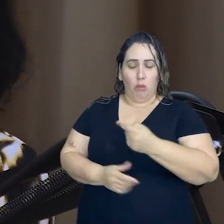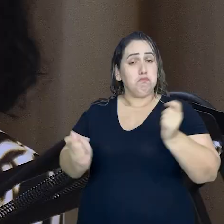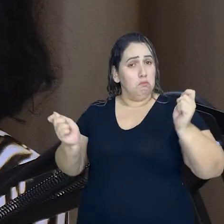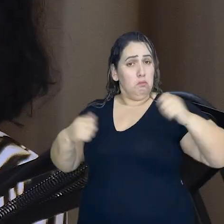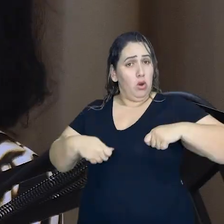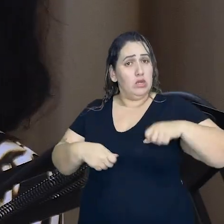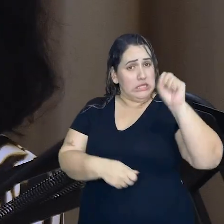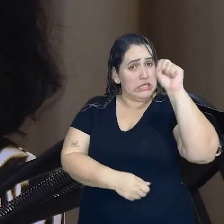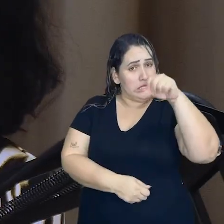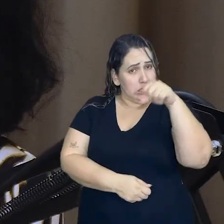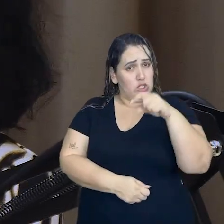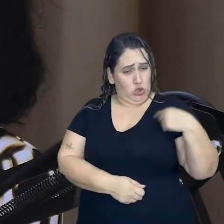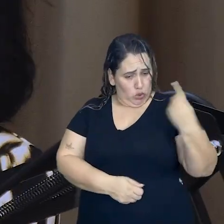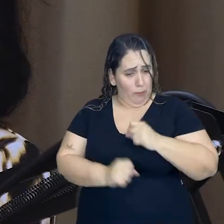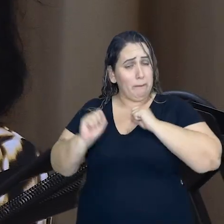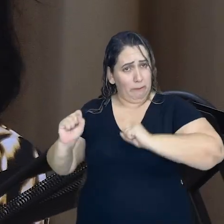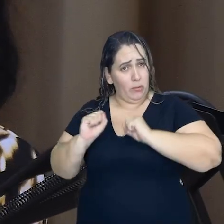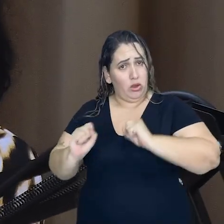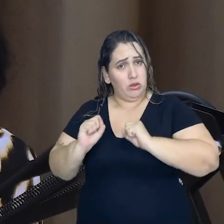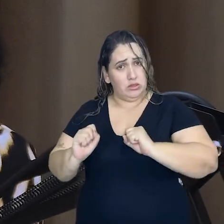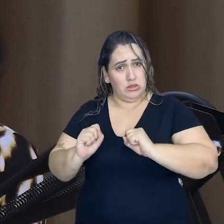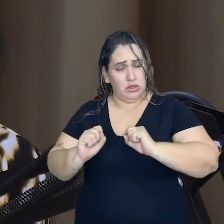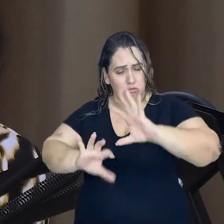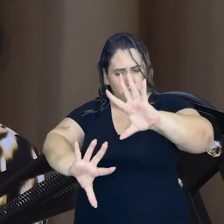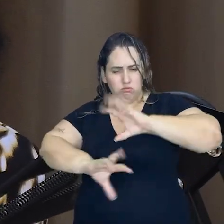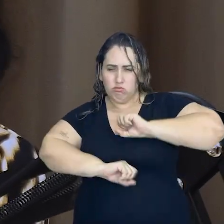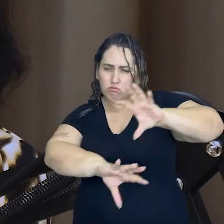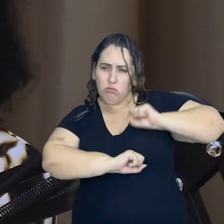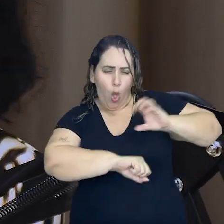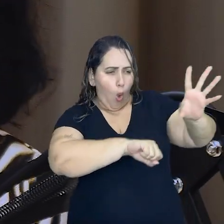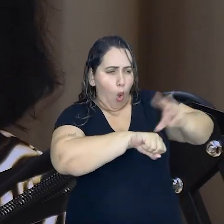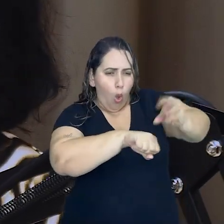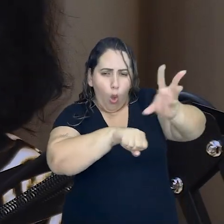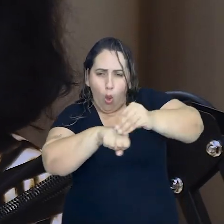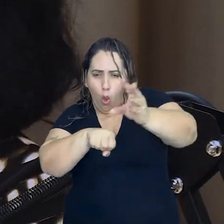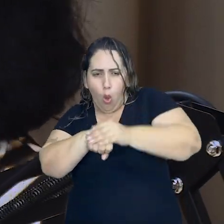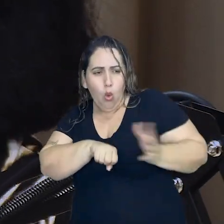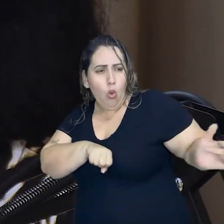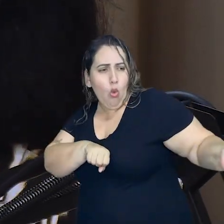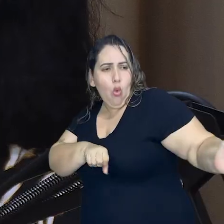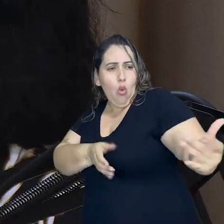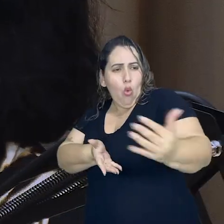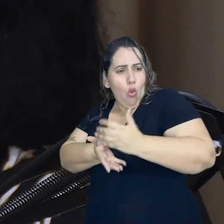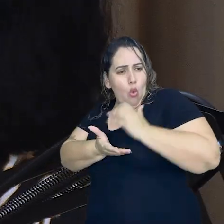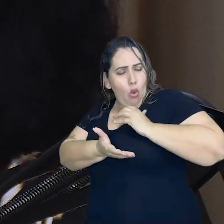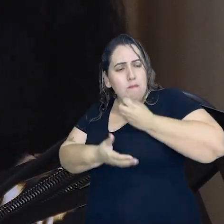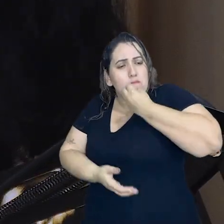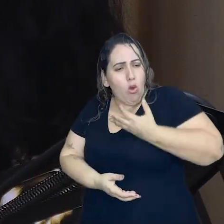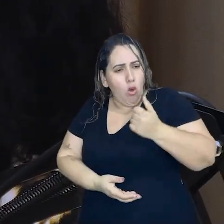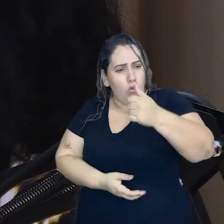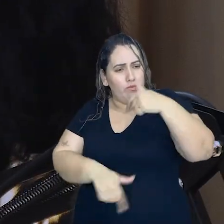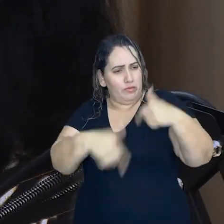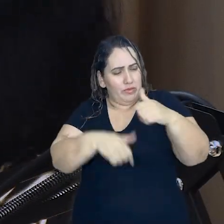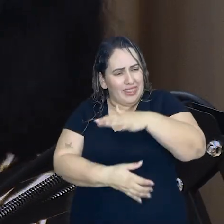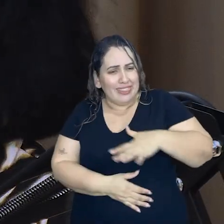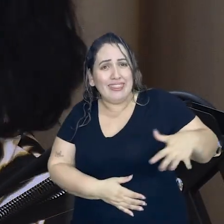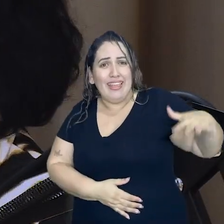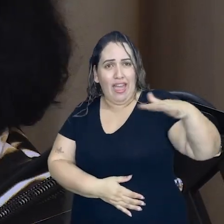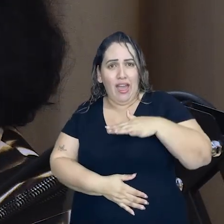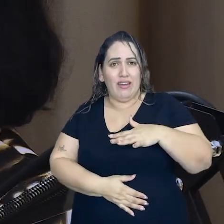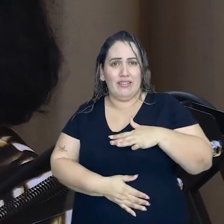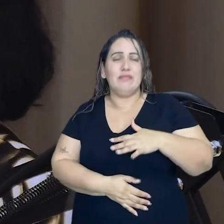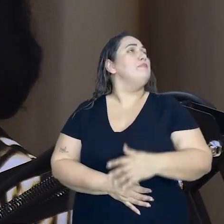temos capacidade, sim, de absorvermos todo o conhecimento necessário a um bom desempenho na área. E